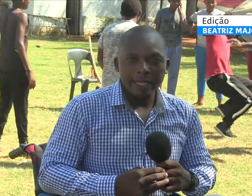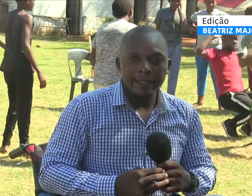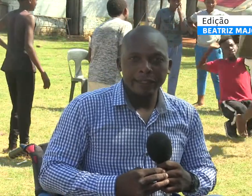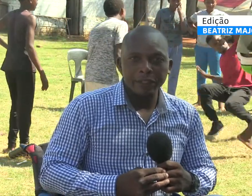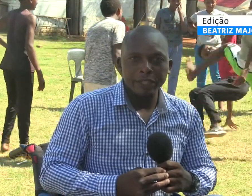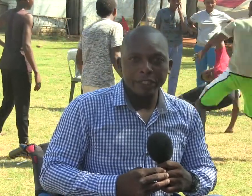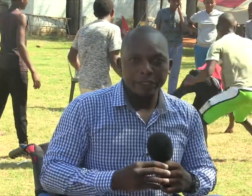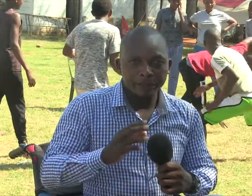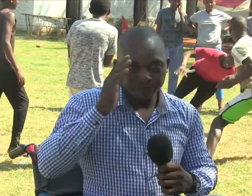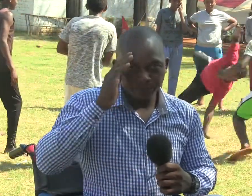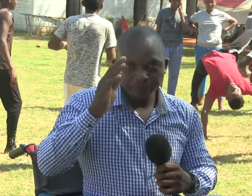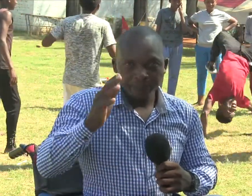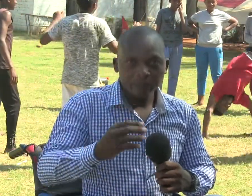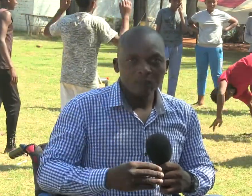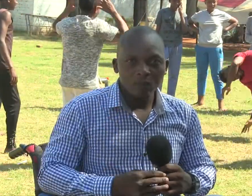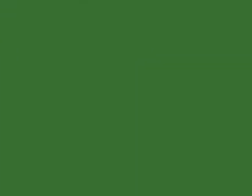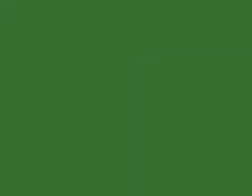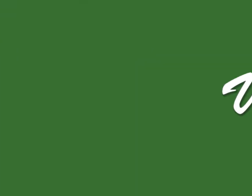a sete dias.